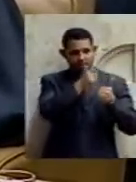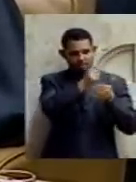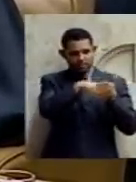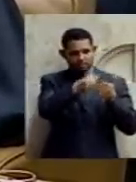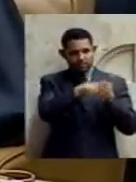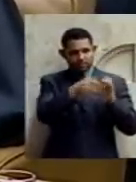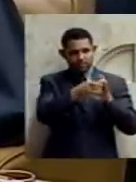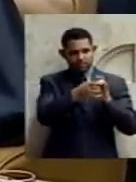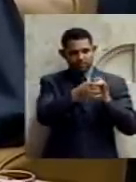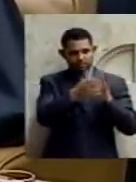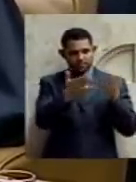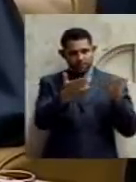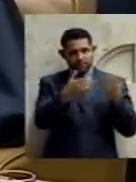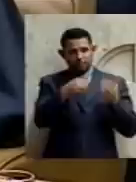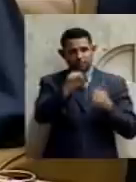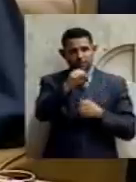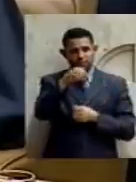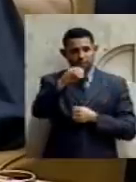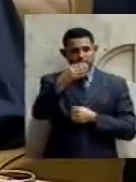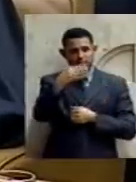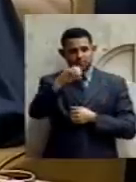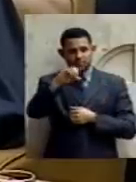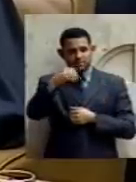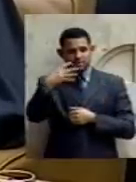habeas corpus